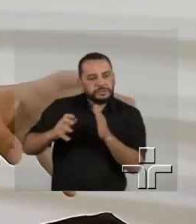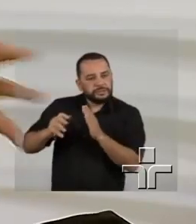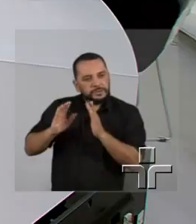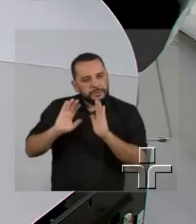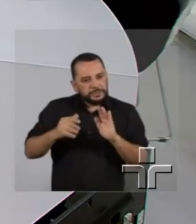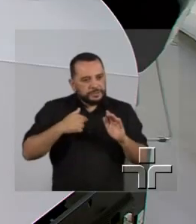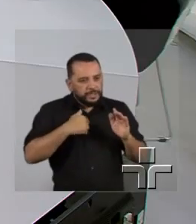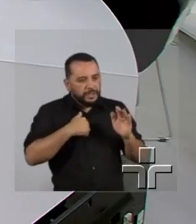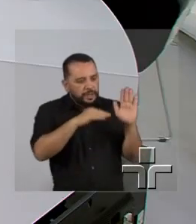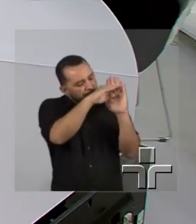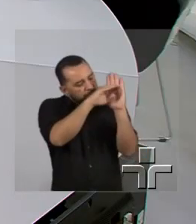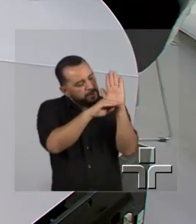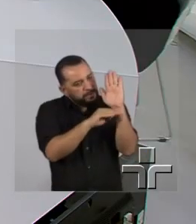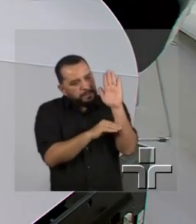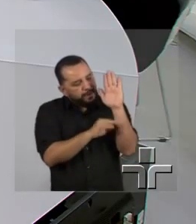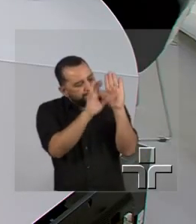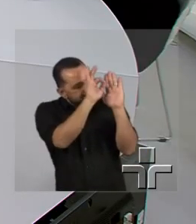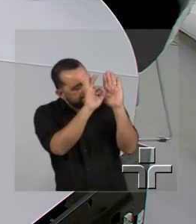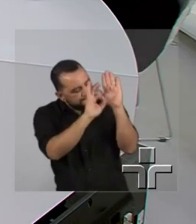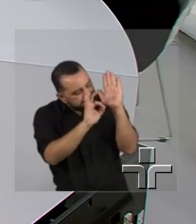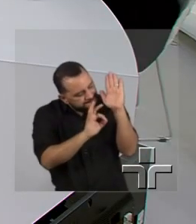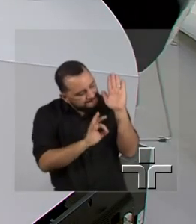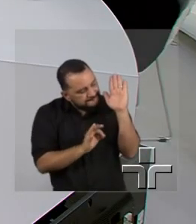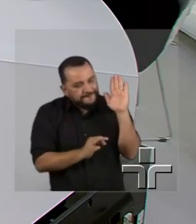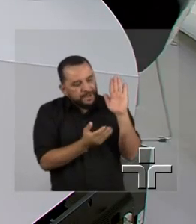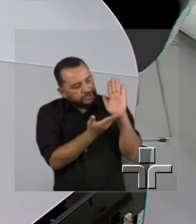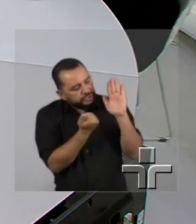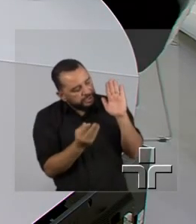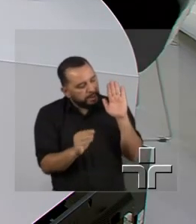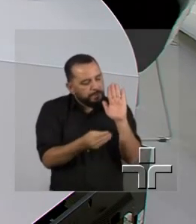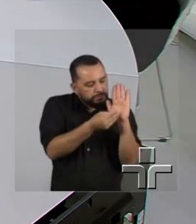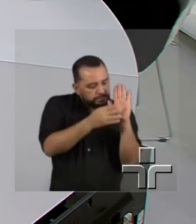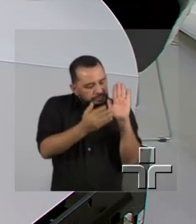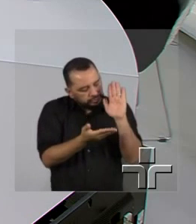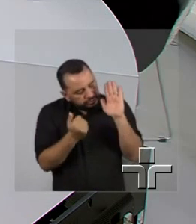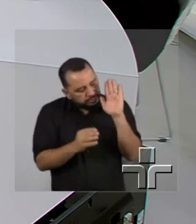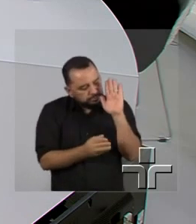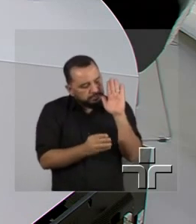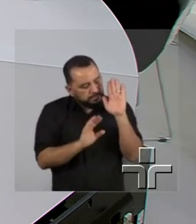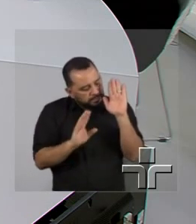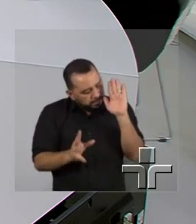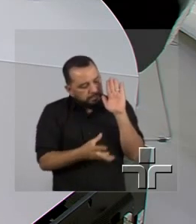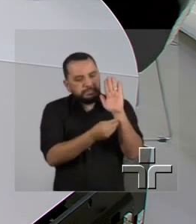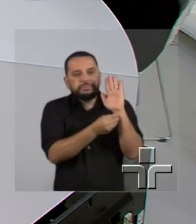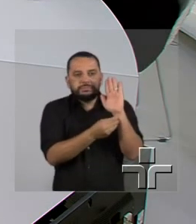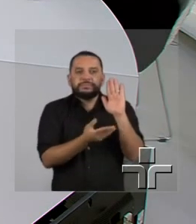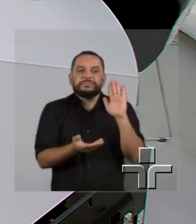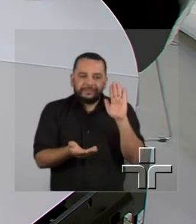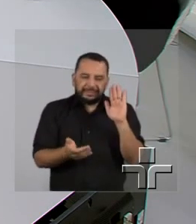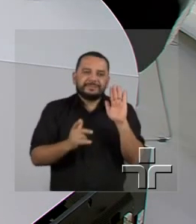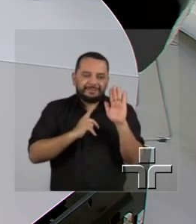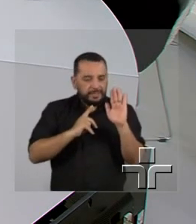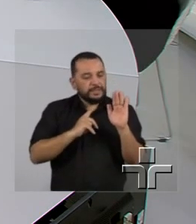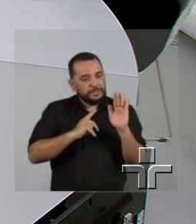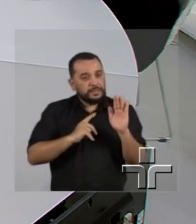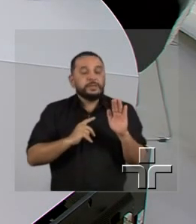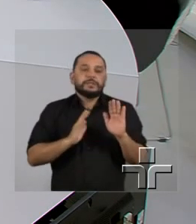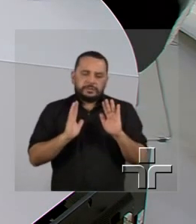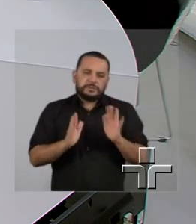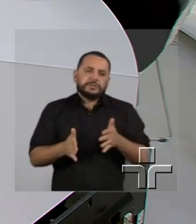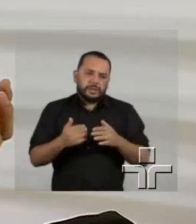acompanhou de perto parte vamos dizer assim, da movimentação do governo em prol da